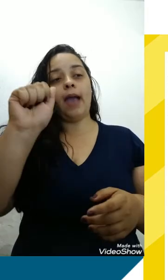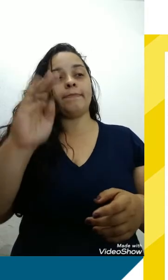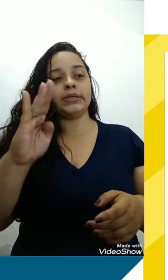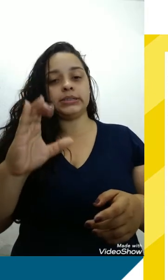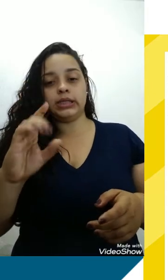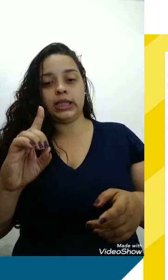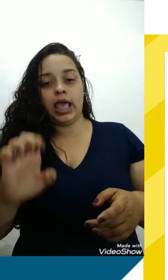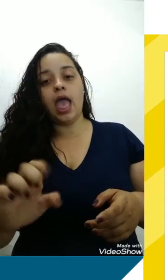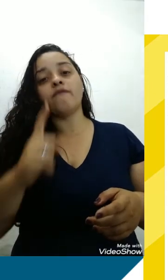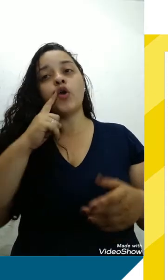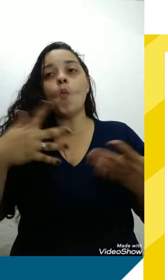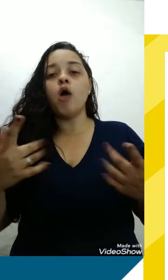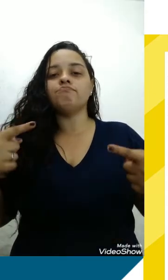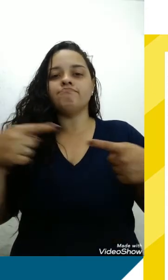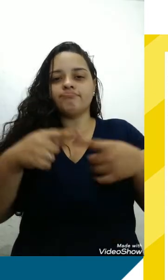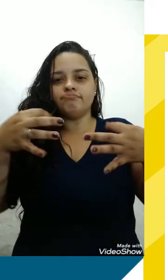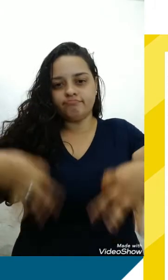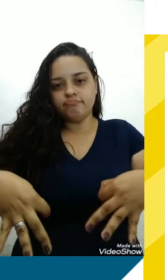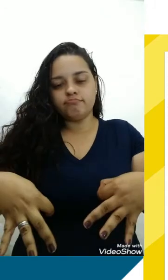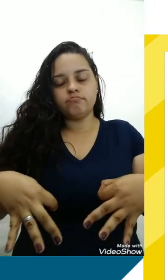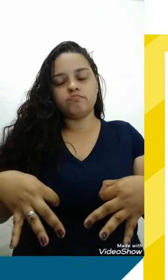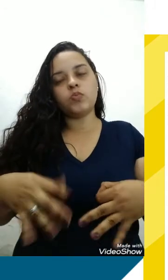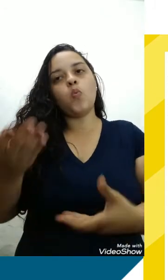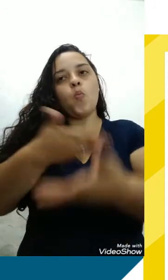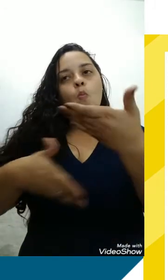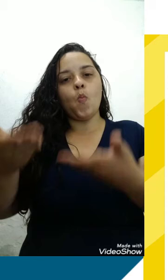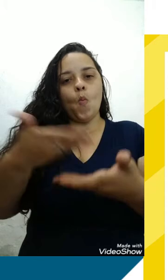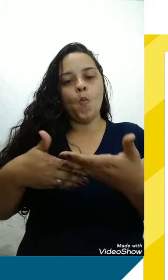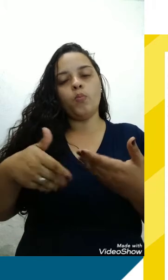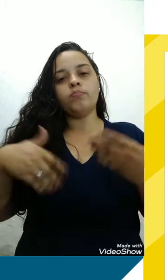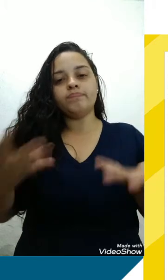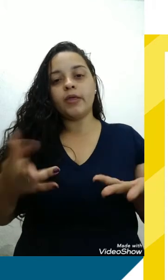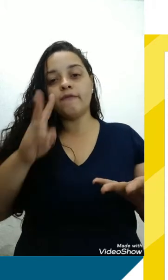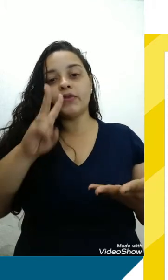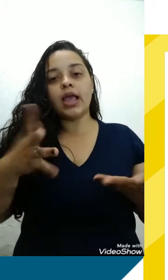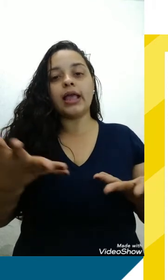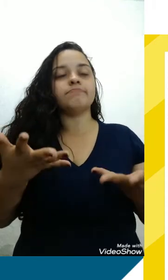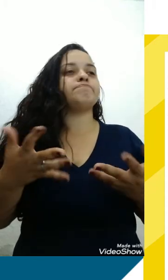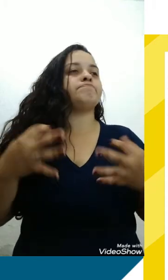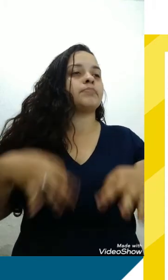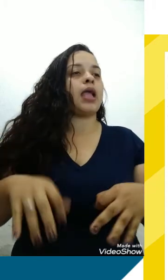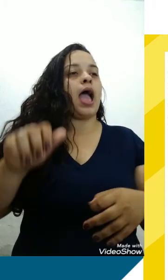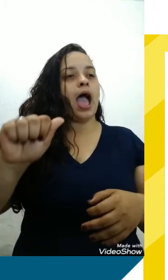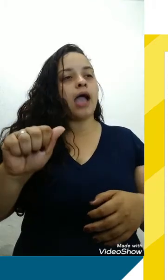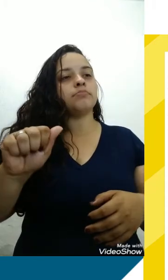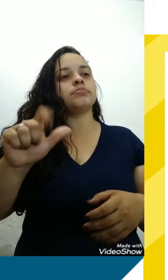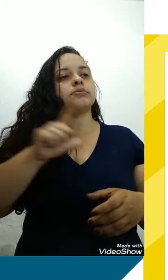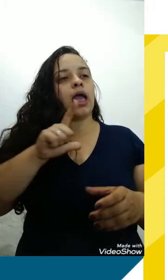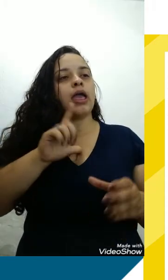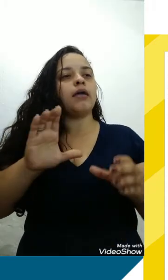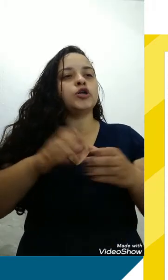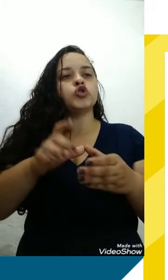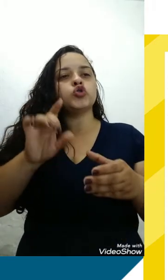consegue chegar a essa relação que a questão espera que a gente faça. A letra A diz: restrição à